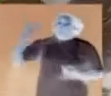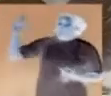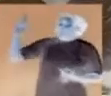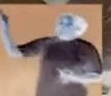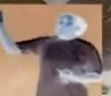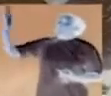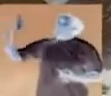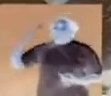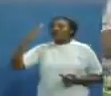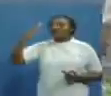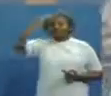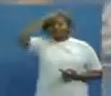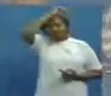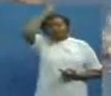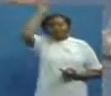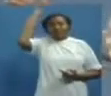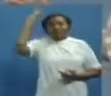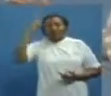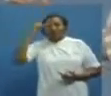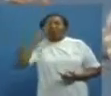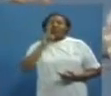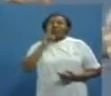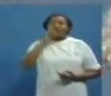das coisas brincadeira mudando de lado